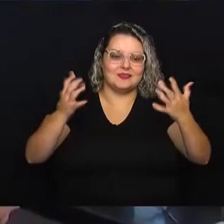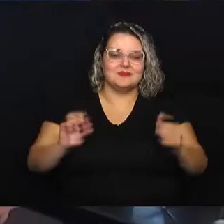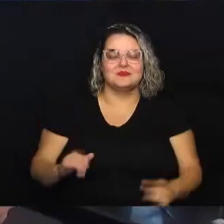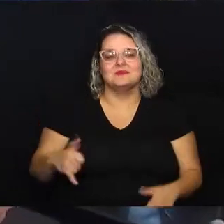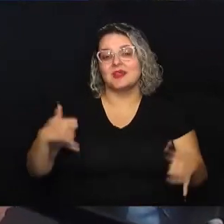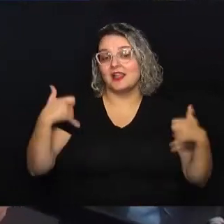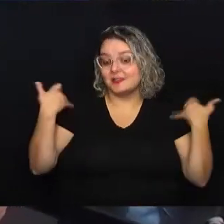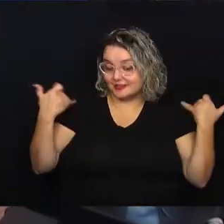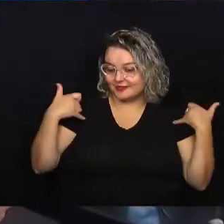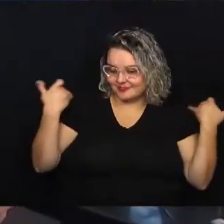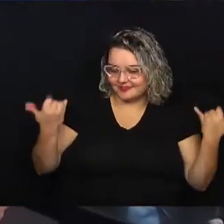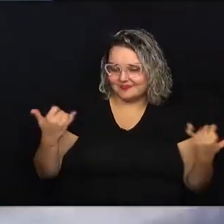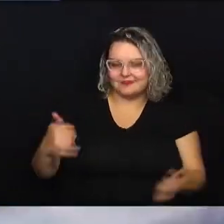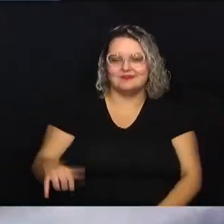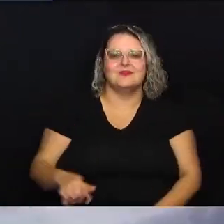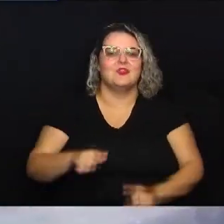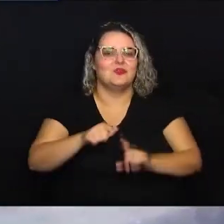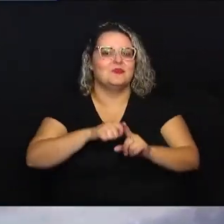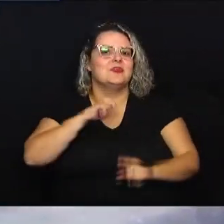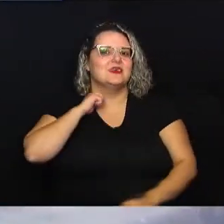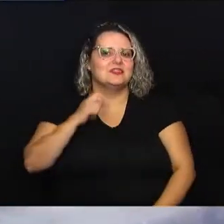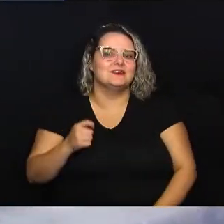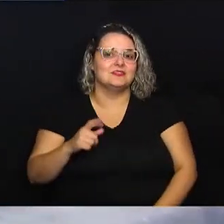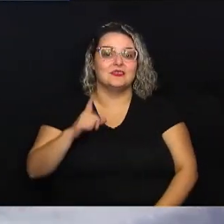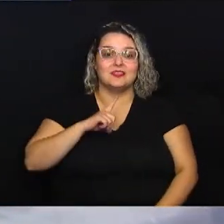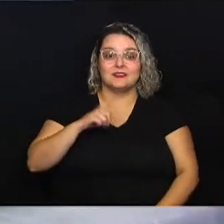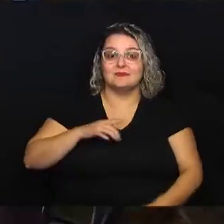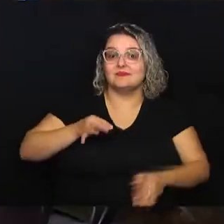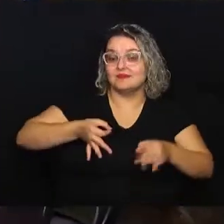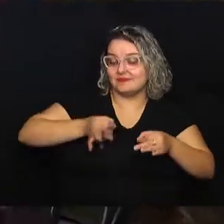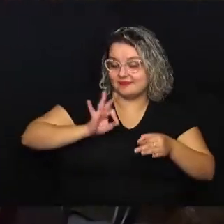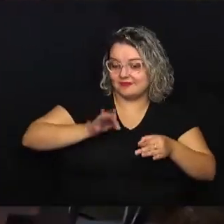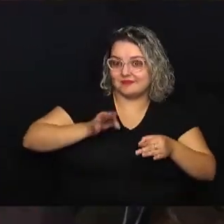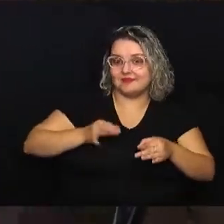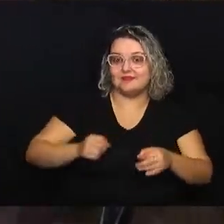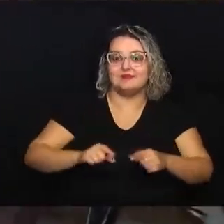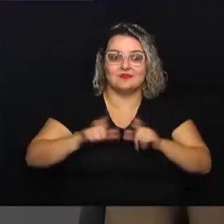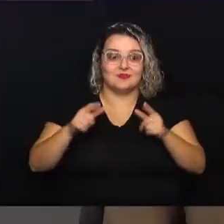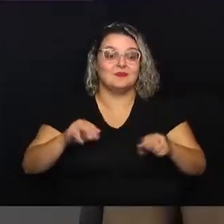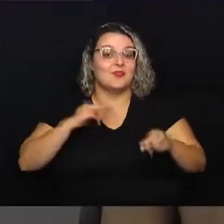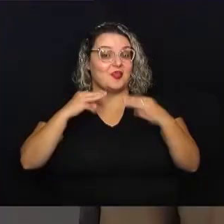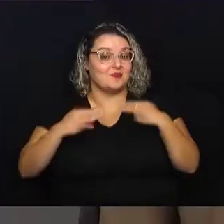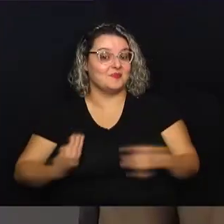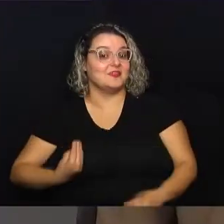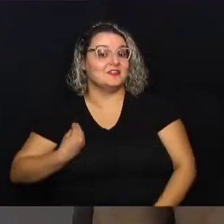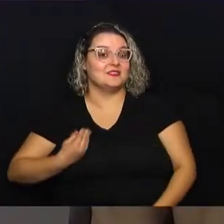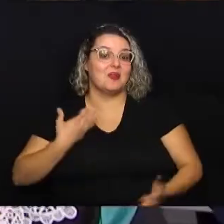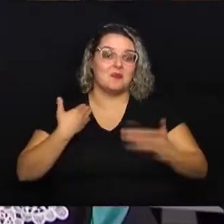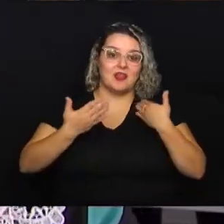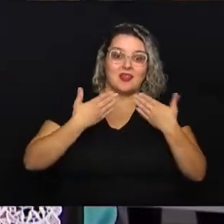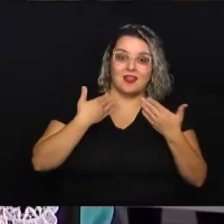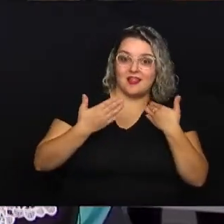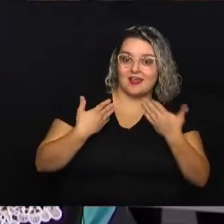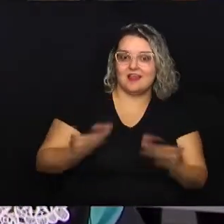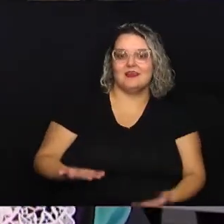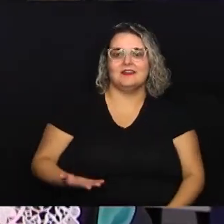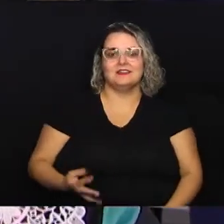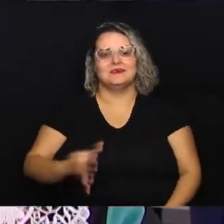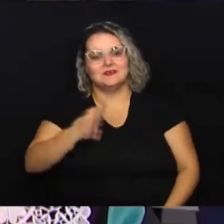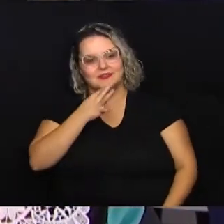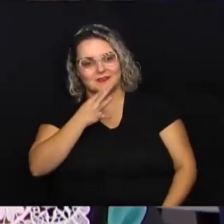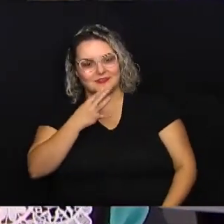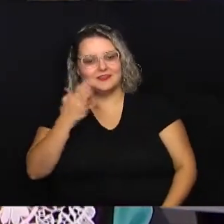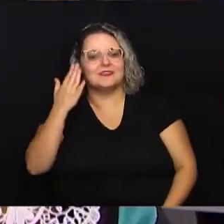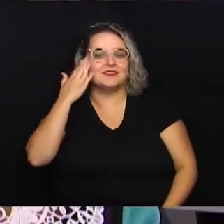os aniversariantes do mês de abril contou com café da manhã, música ao vivo e bate-papo. Quem me conhece sabe que eu